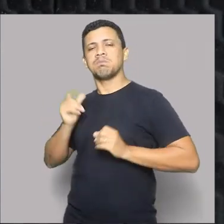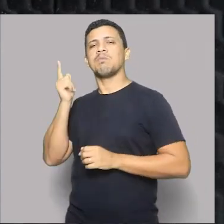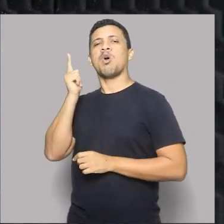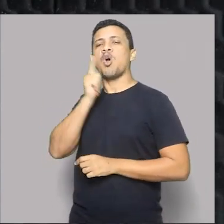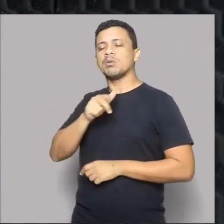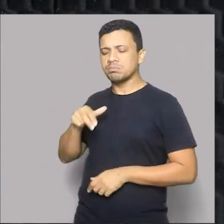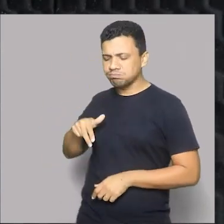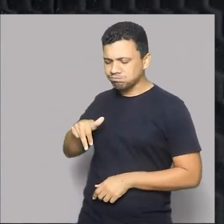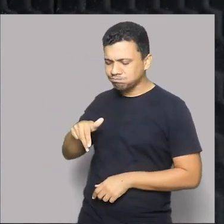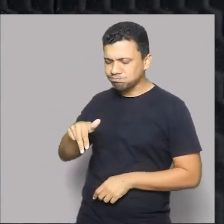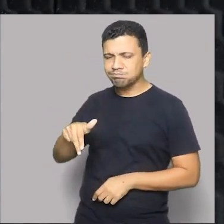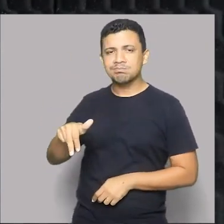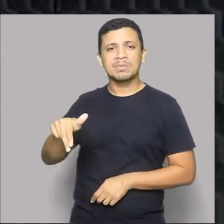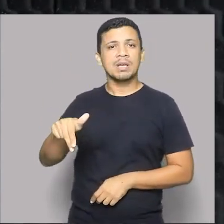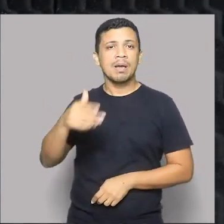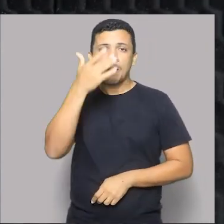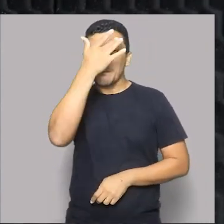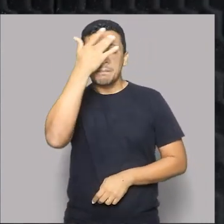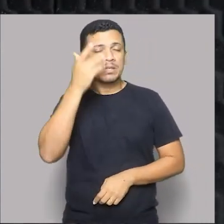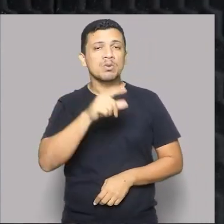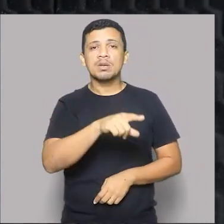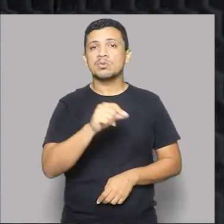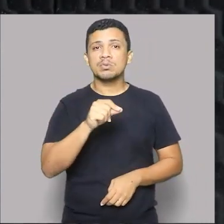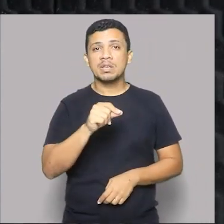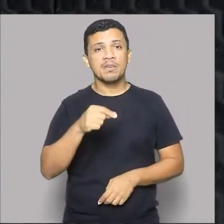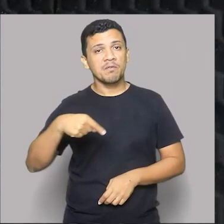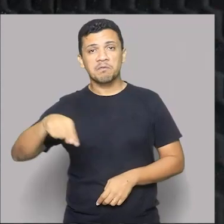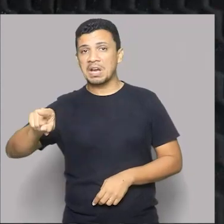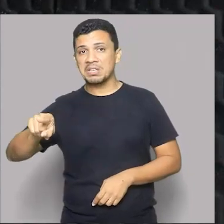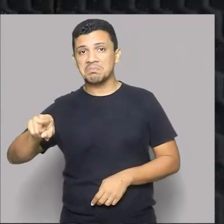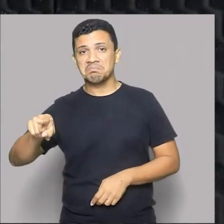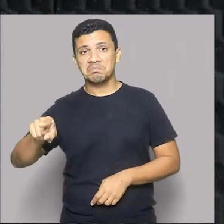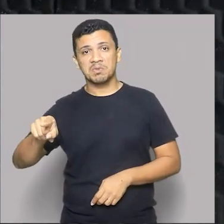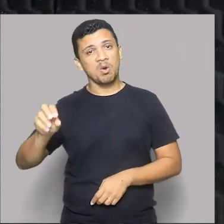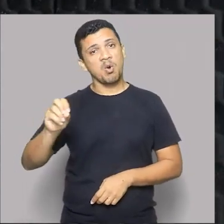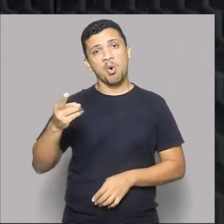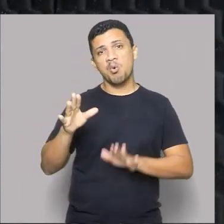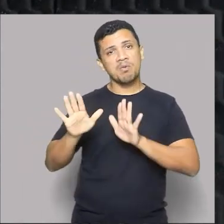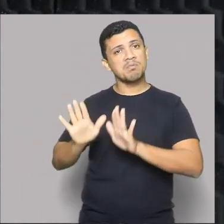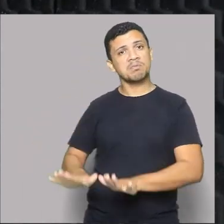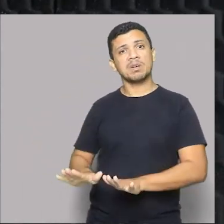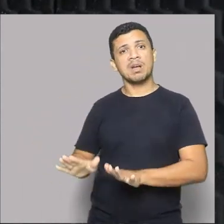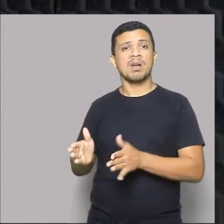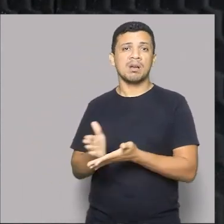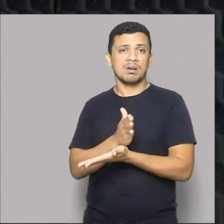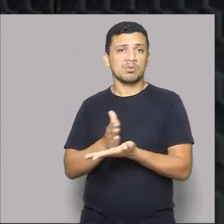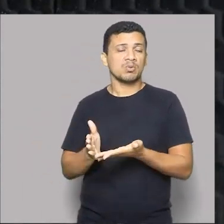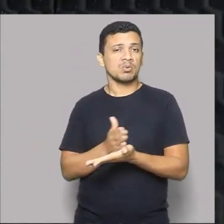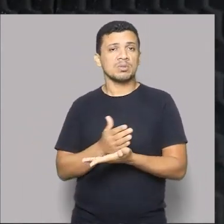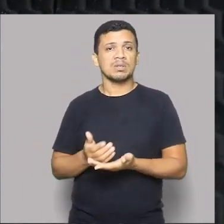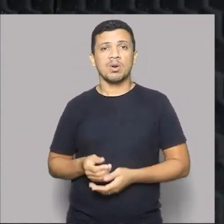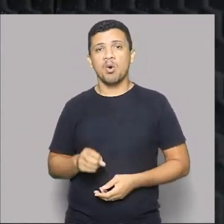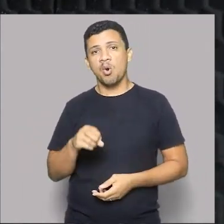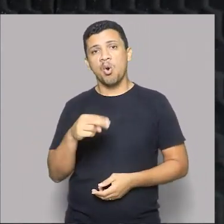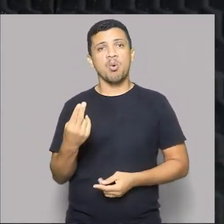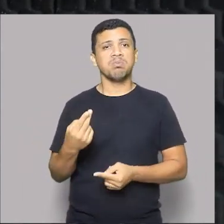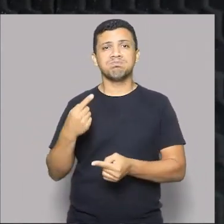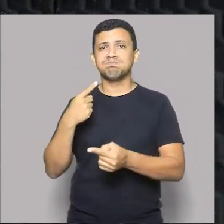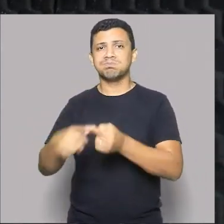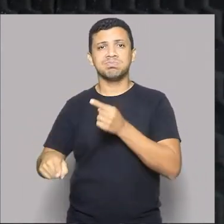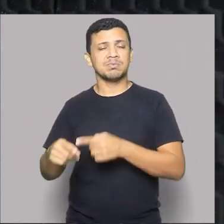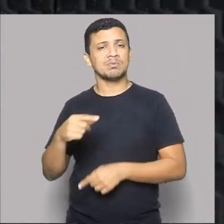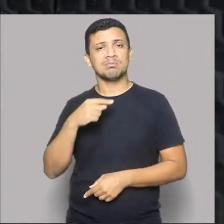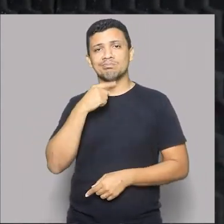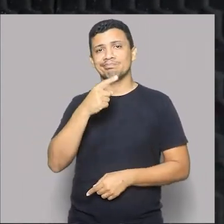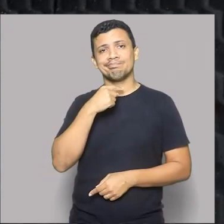Então, o indivíduo é que vai escolher se ele vai ou não para determinado lugar e não ele ficar impedido por ele não ter